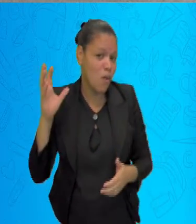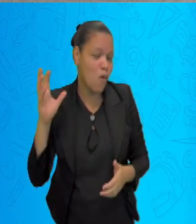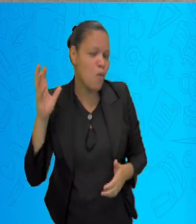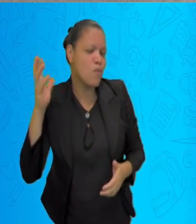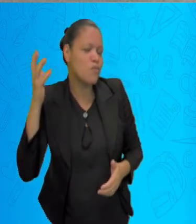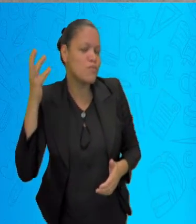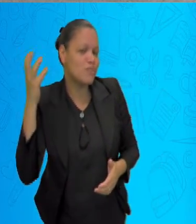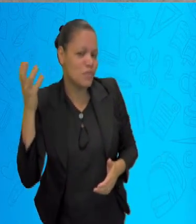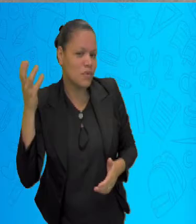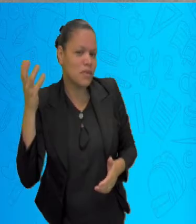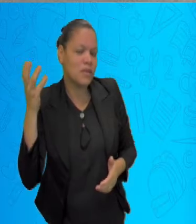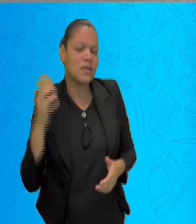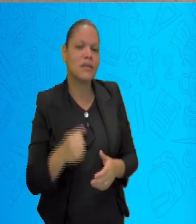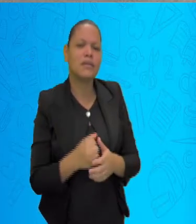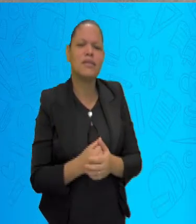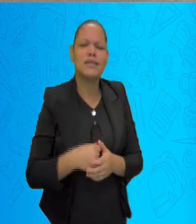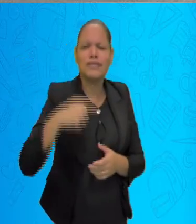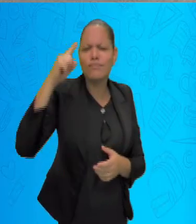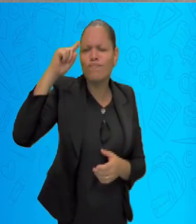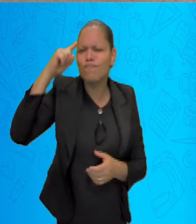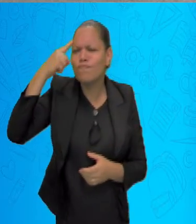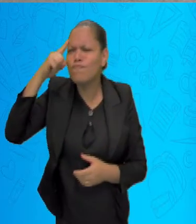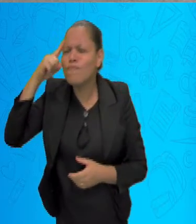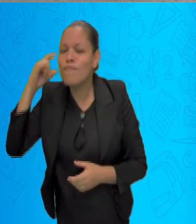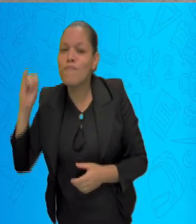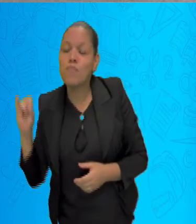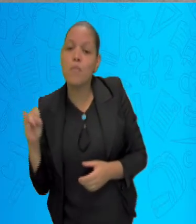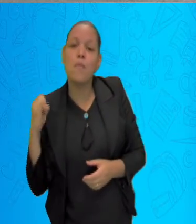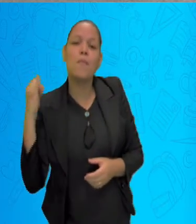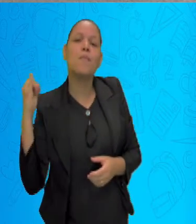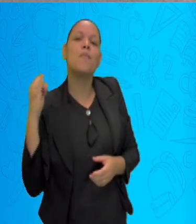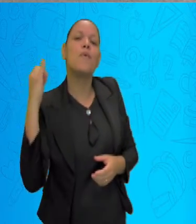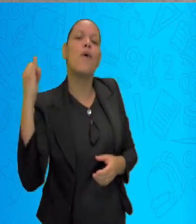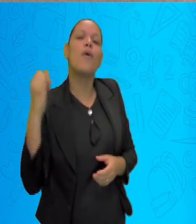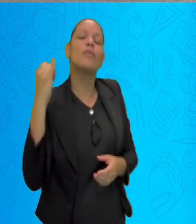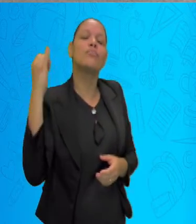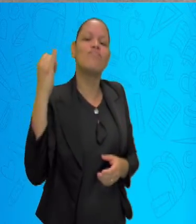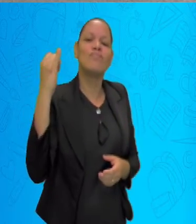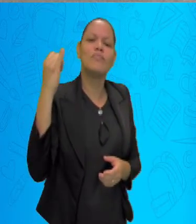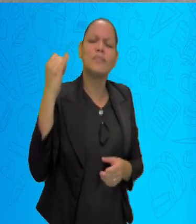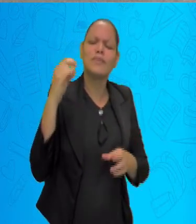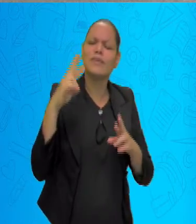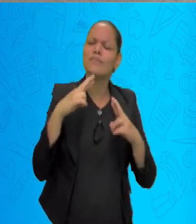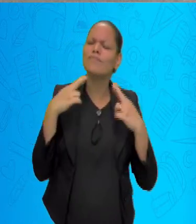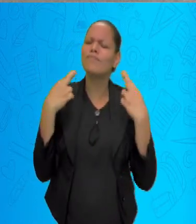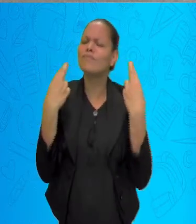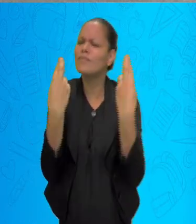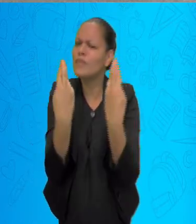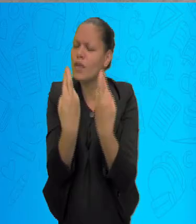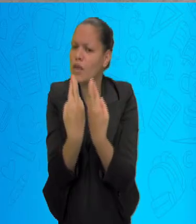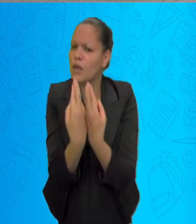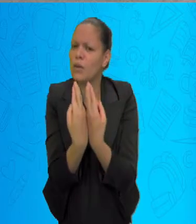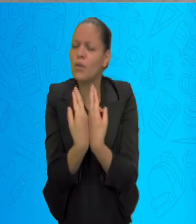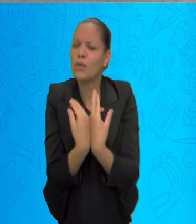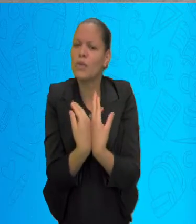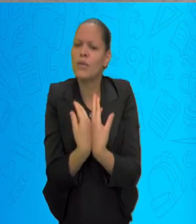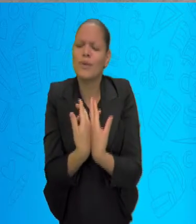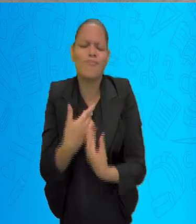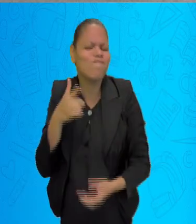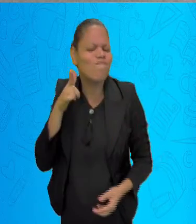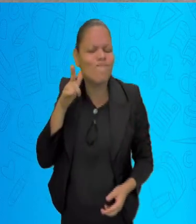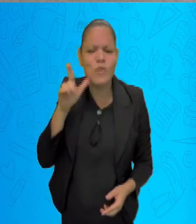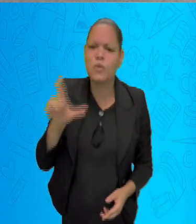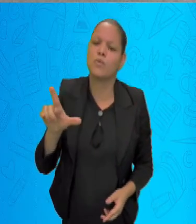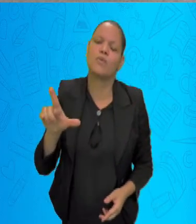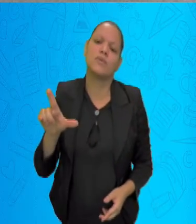ideias importantes nessa reunião interamericana não conseguiu sair do papel. Então, o